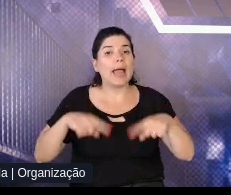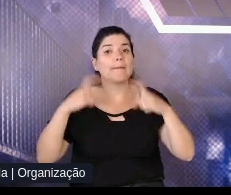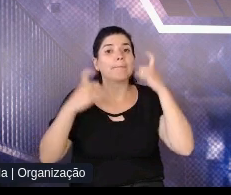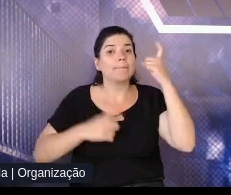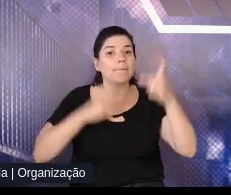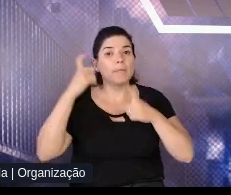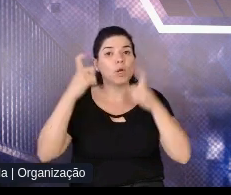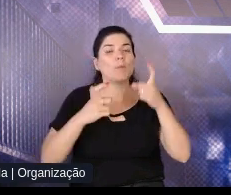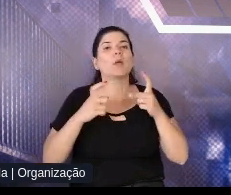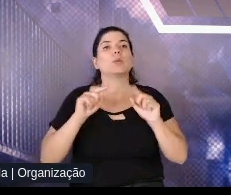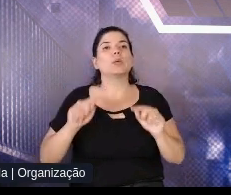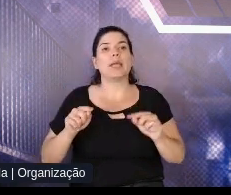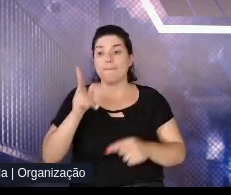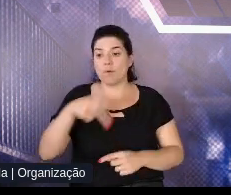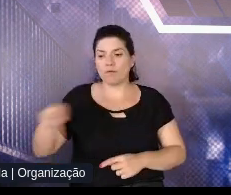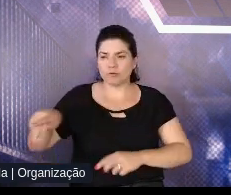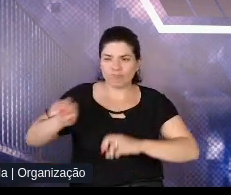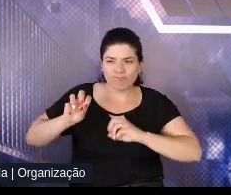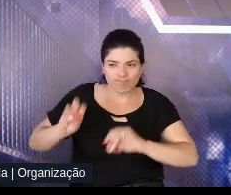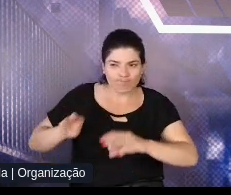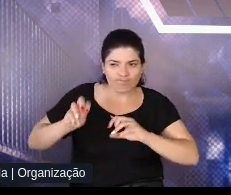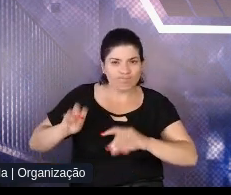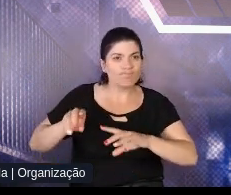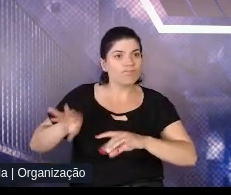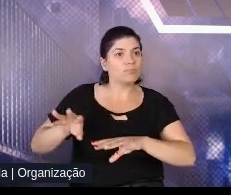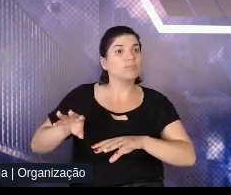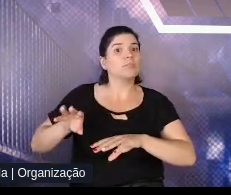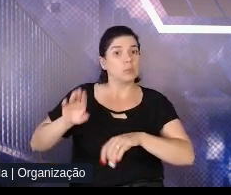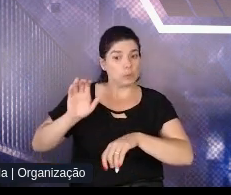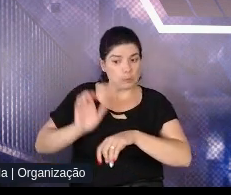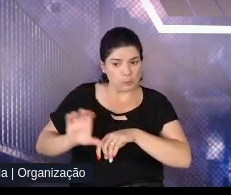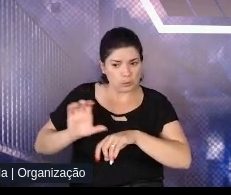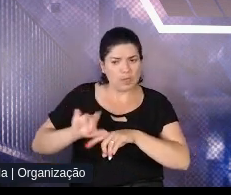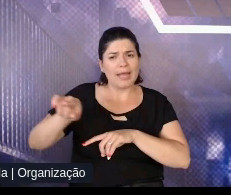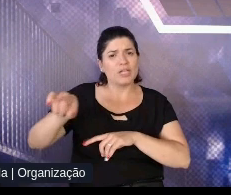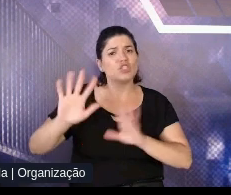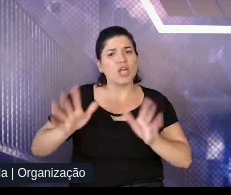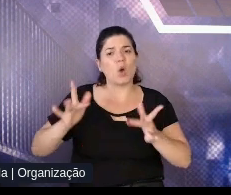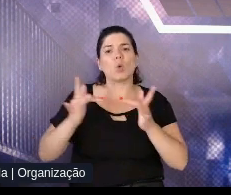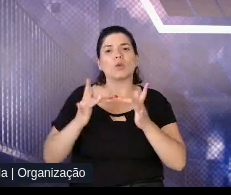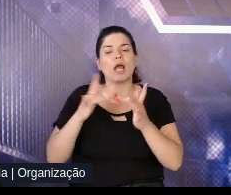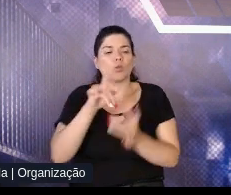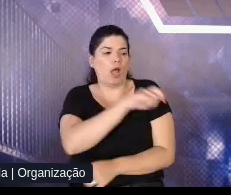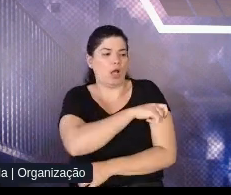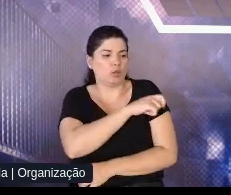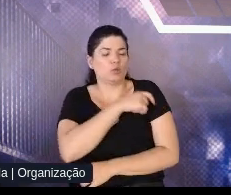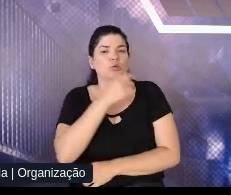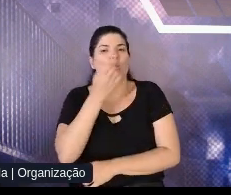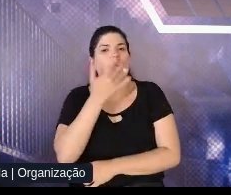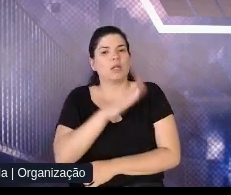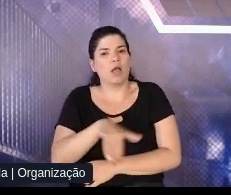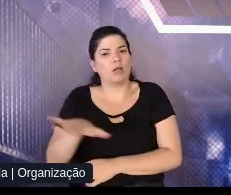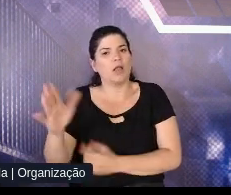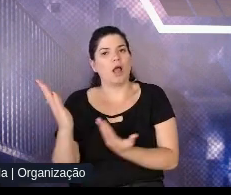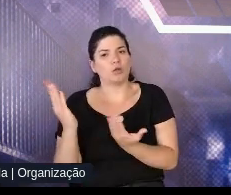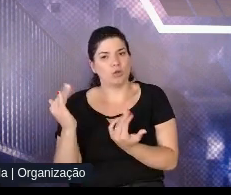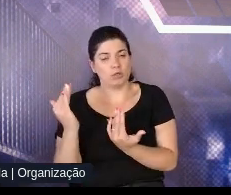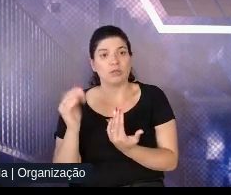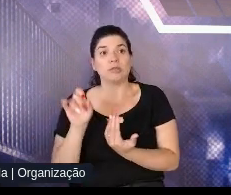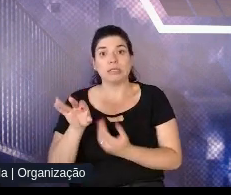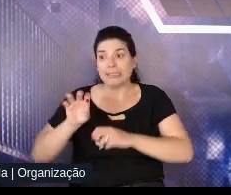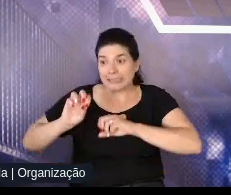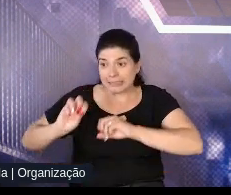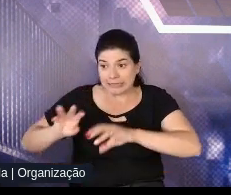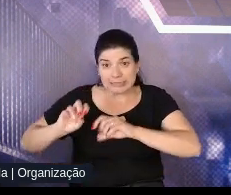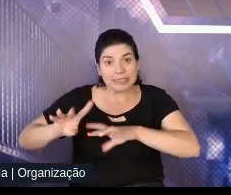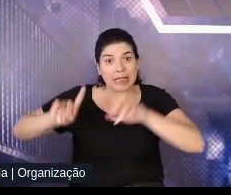em formar professores. Eles já estão ali em contato com alunos, já estão ali em contato com crianças e adolescentes. Se a gente dá uma capacitação,